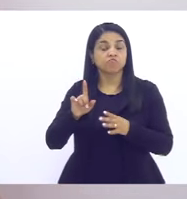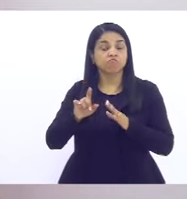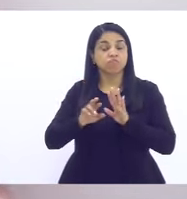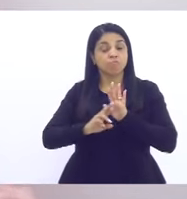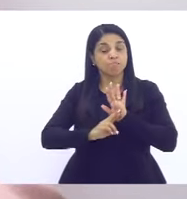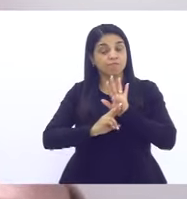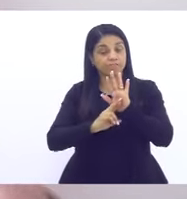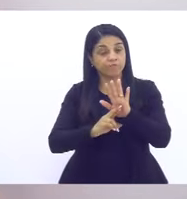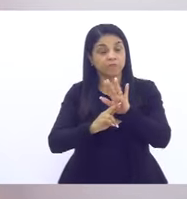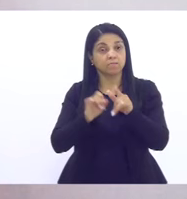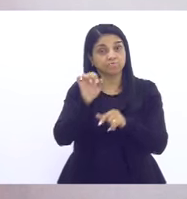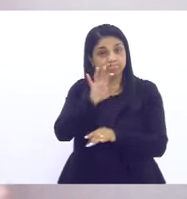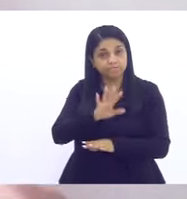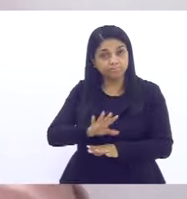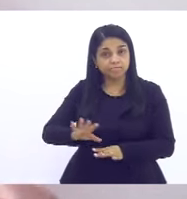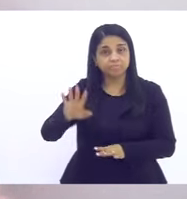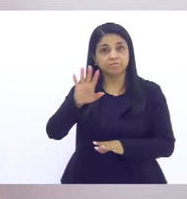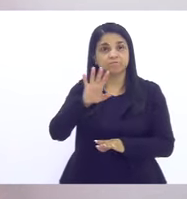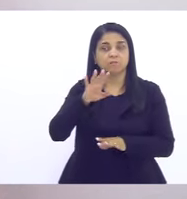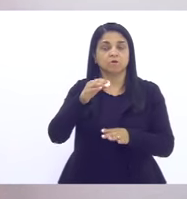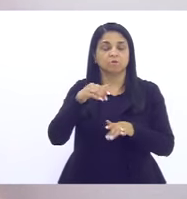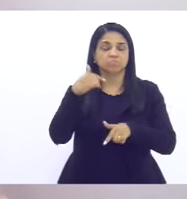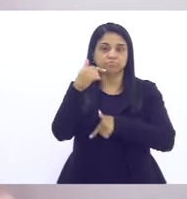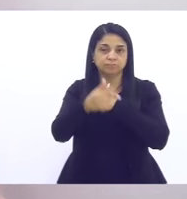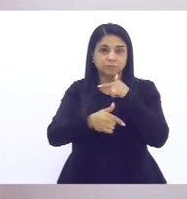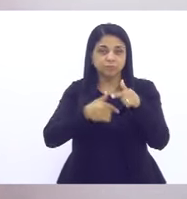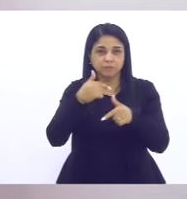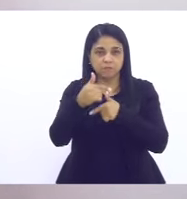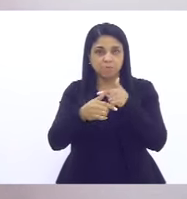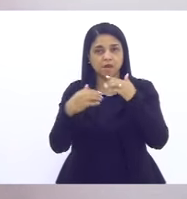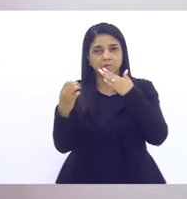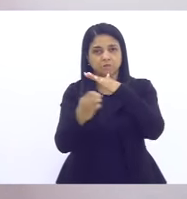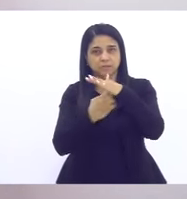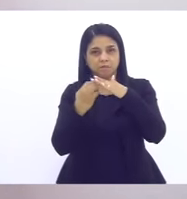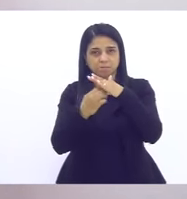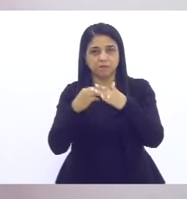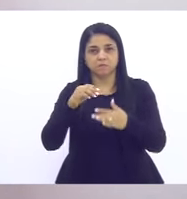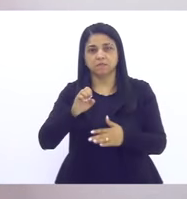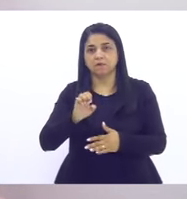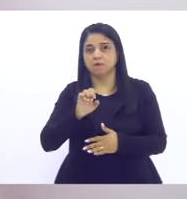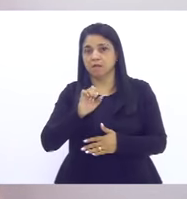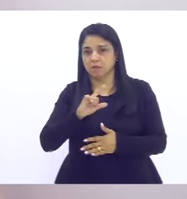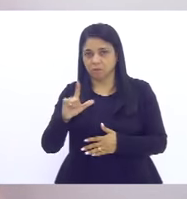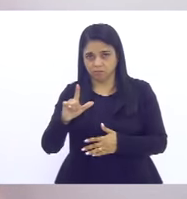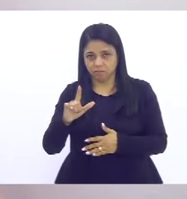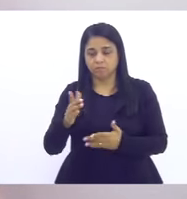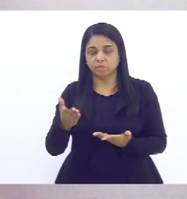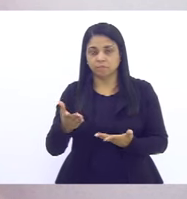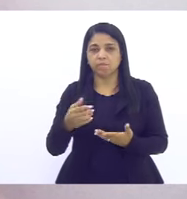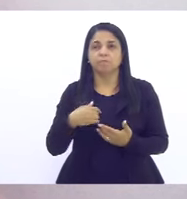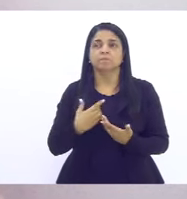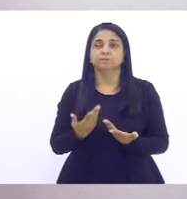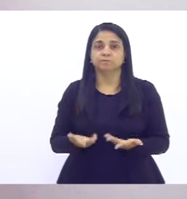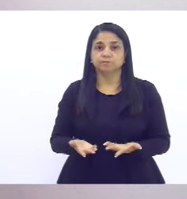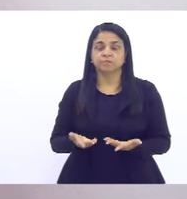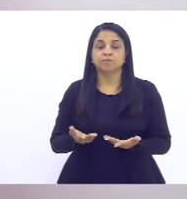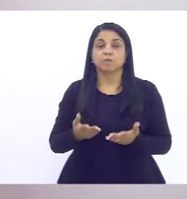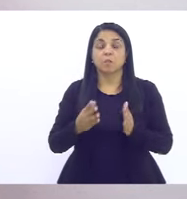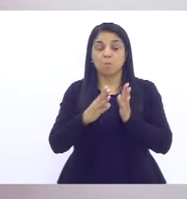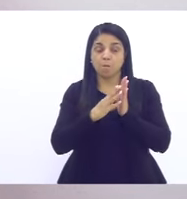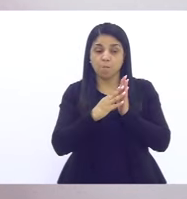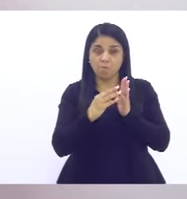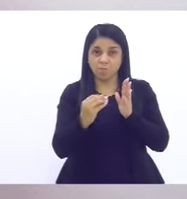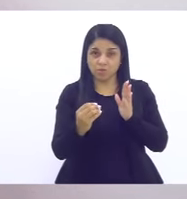contexto, não é, da prestação de serviços da empresa como um todo. Então, nós temos um